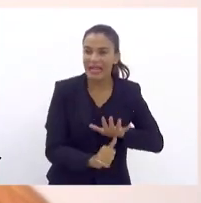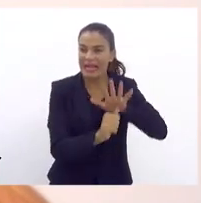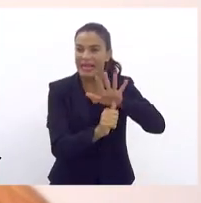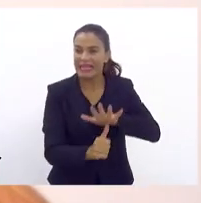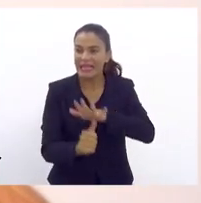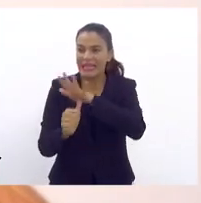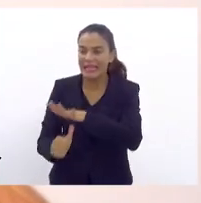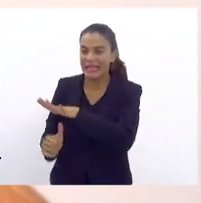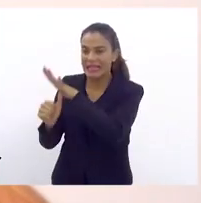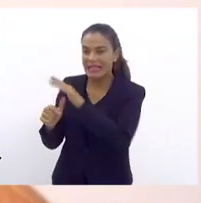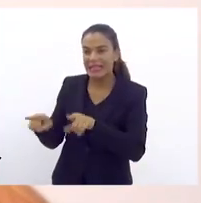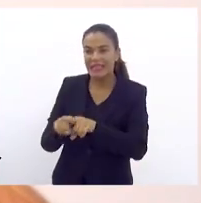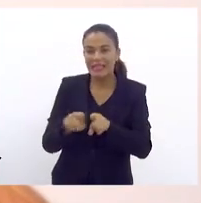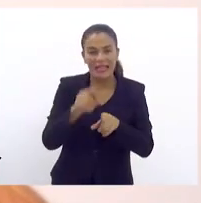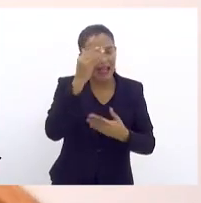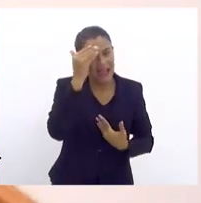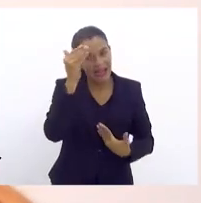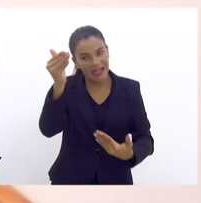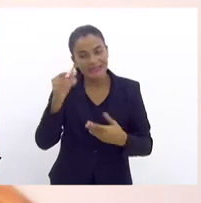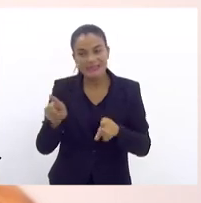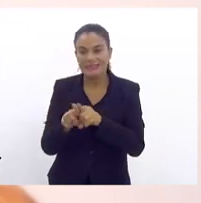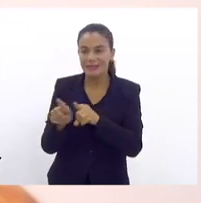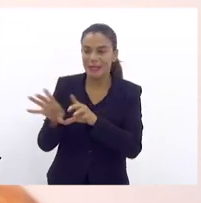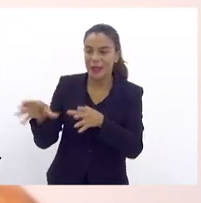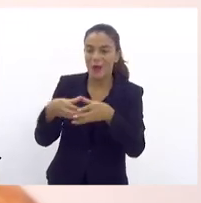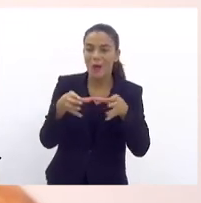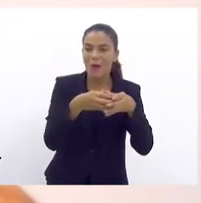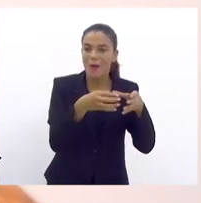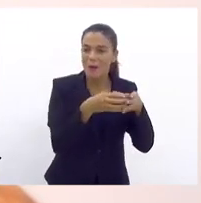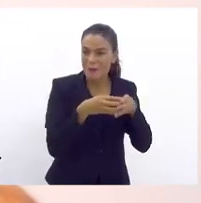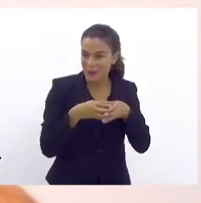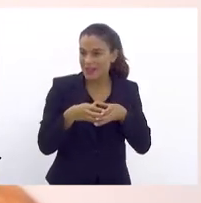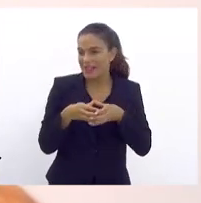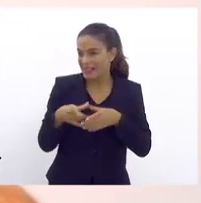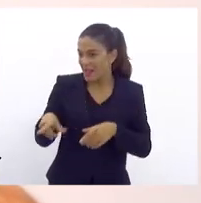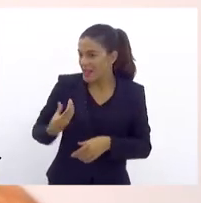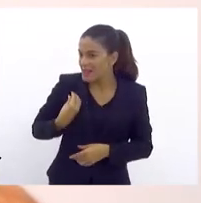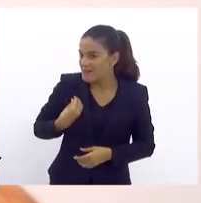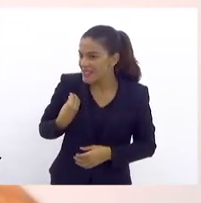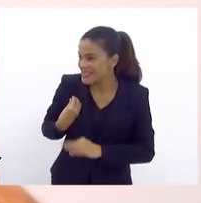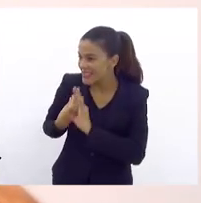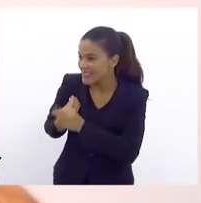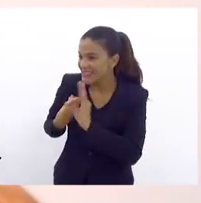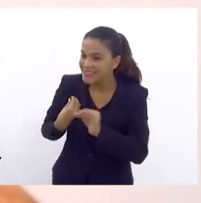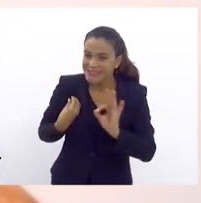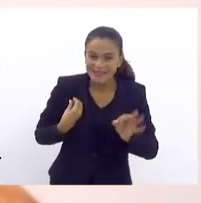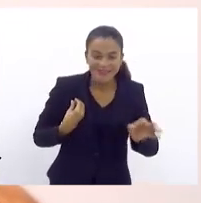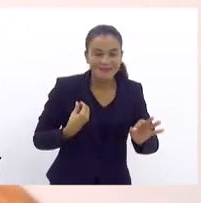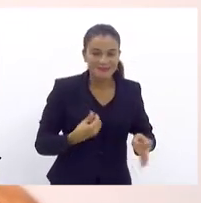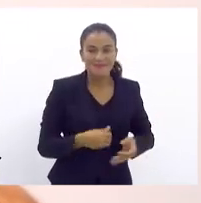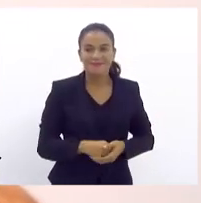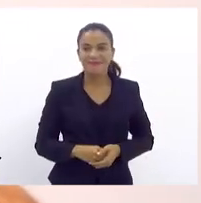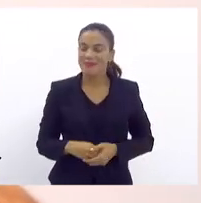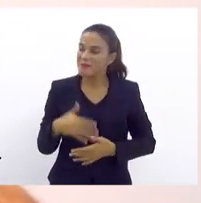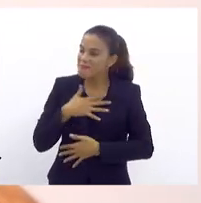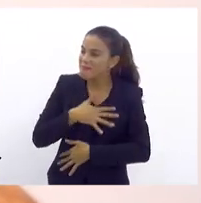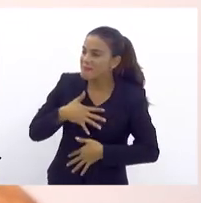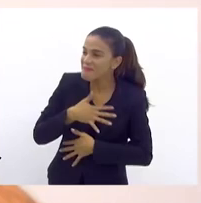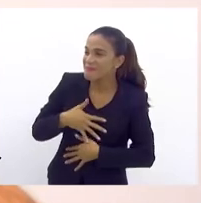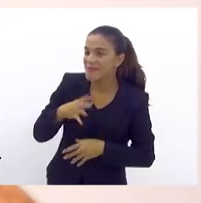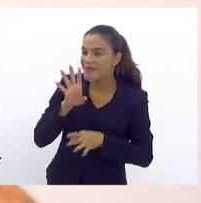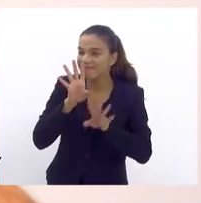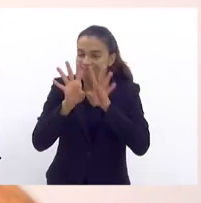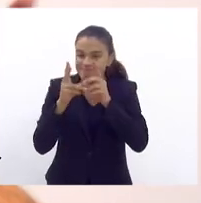aliás eu queria agradecer também os componentes da diretoria que estão aqui presente né então aqui em peso aqui é prestigiar